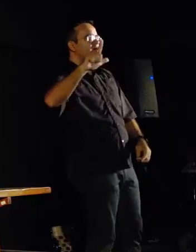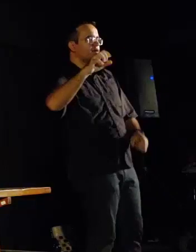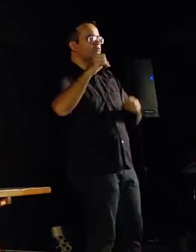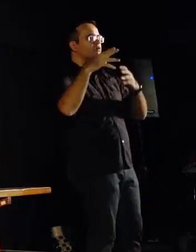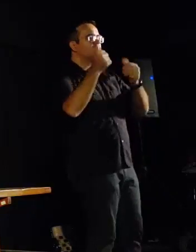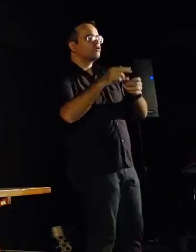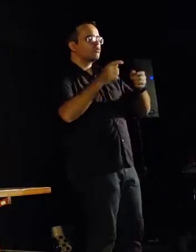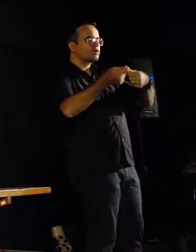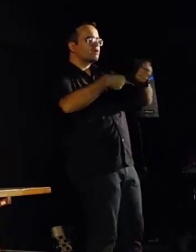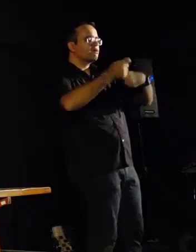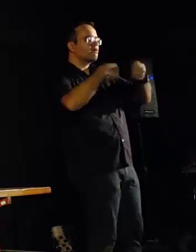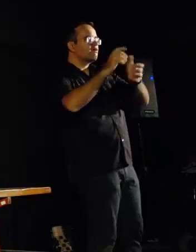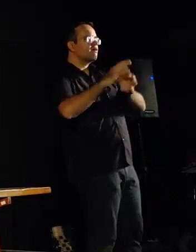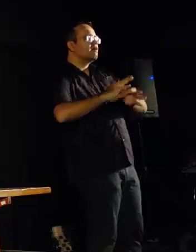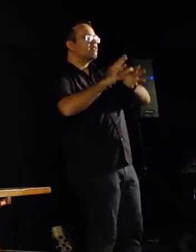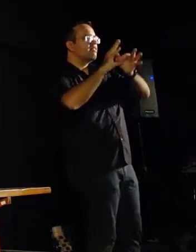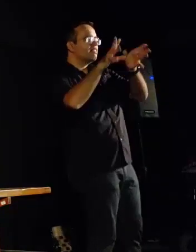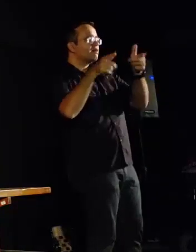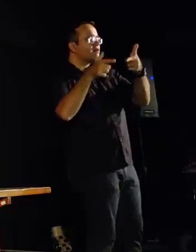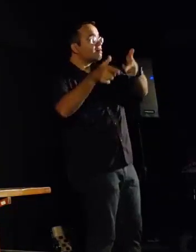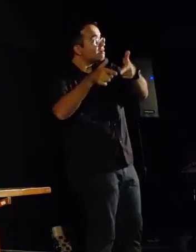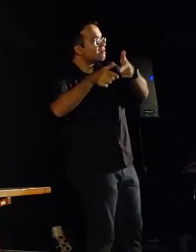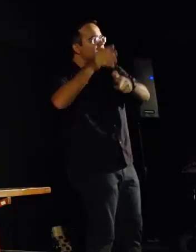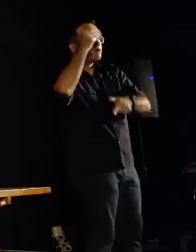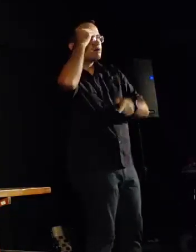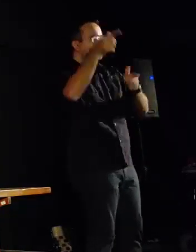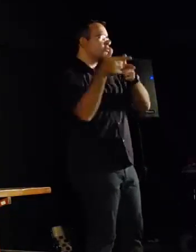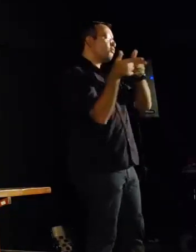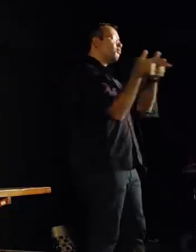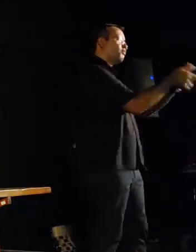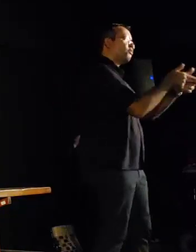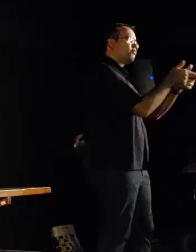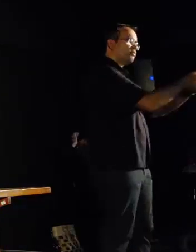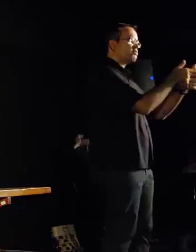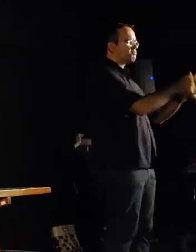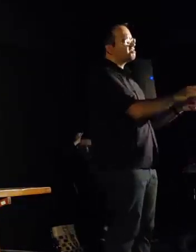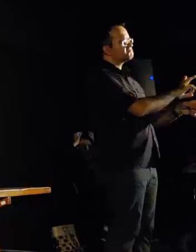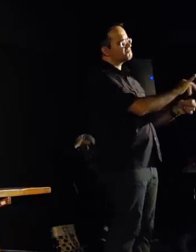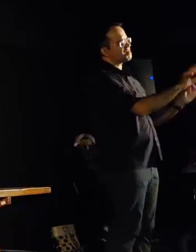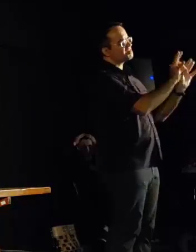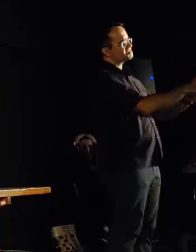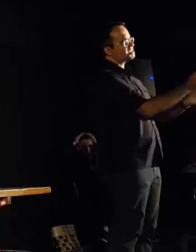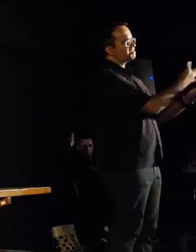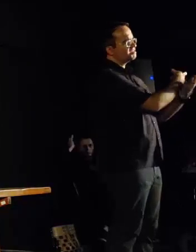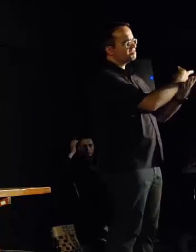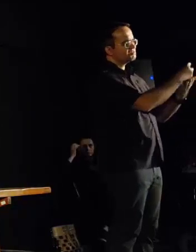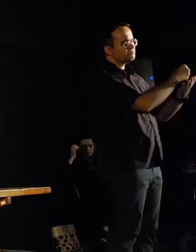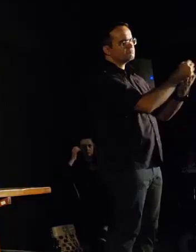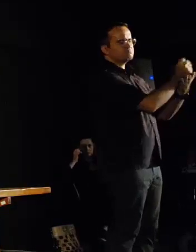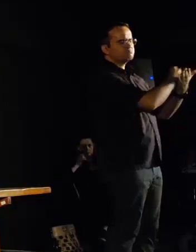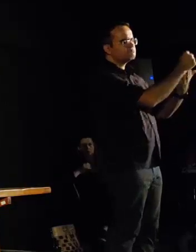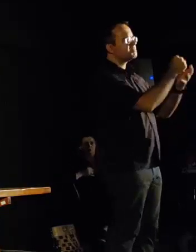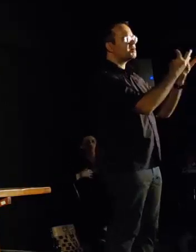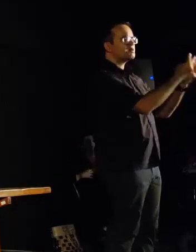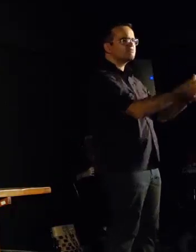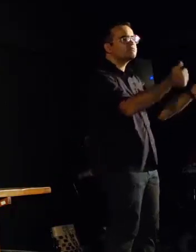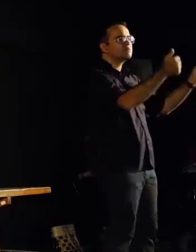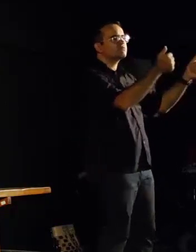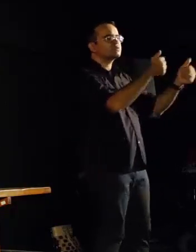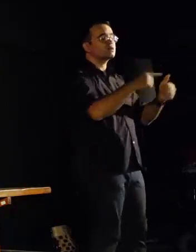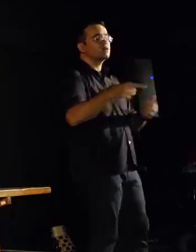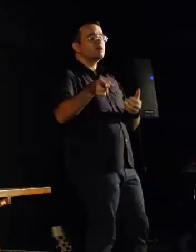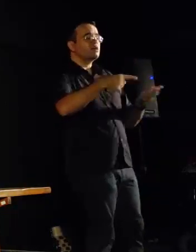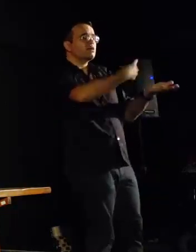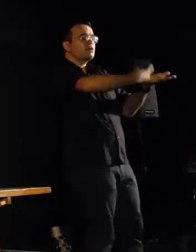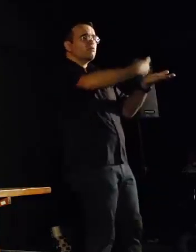de ideológica, de entender que esses aparatos coletivos de organização das lutas e de organização das revoltas, que eles